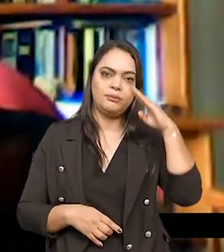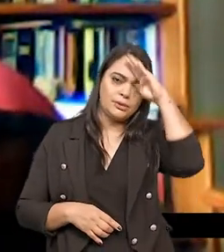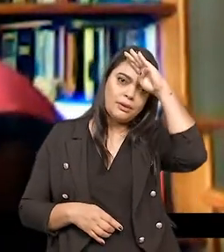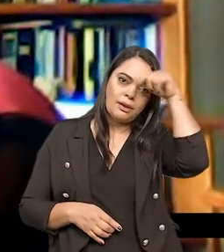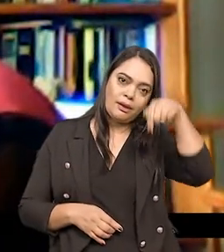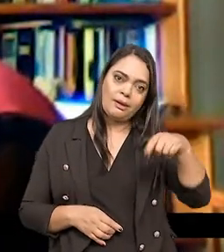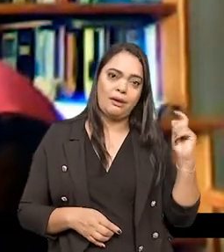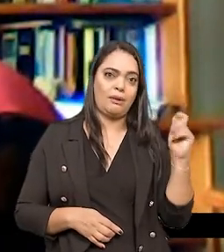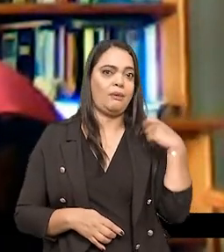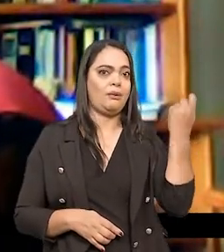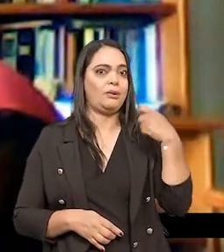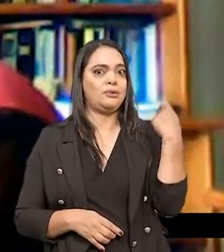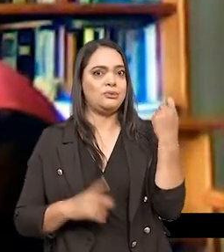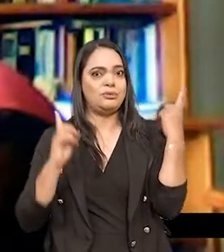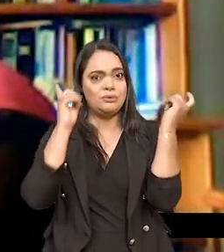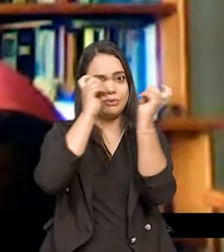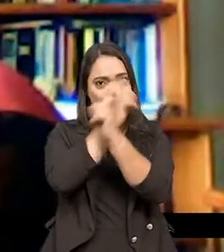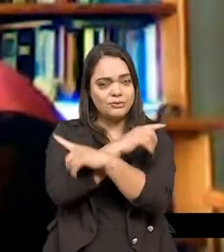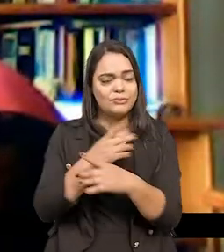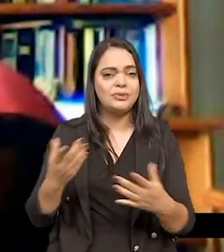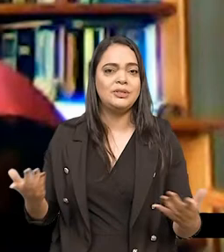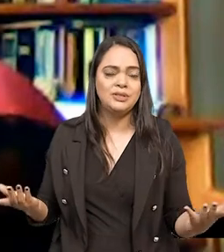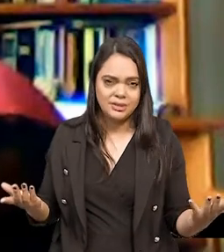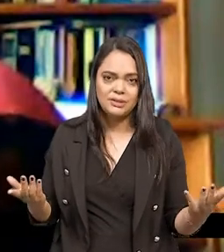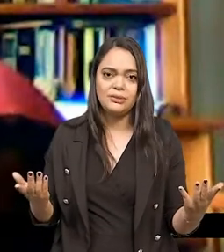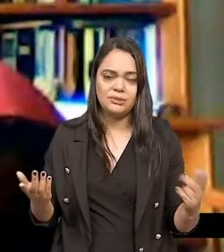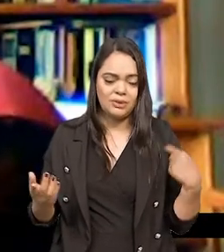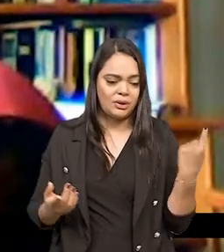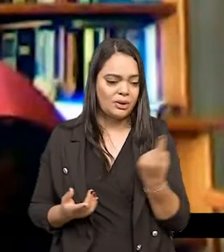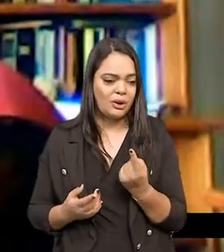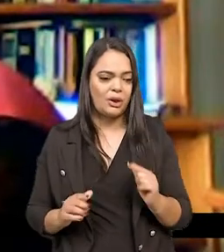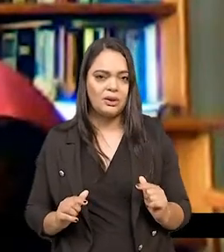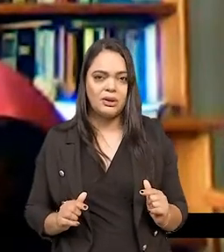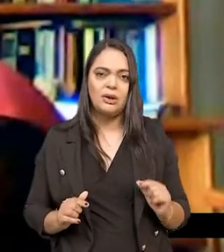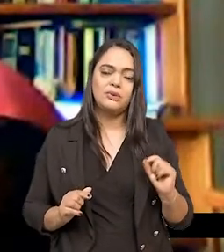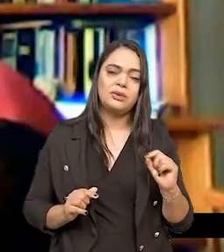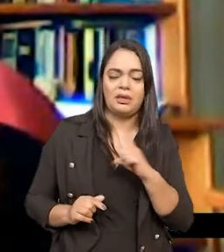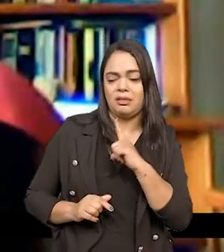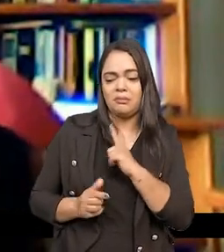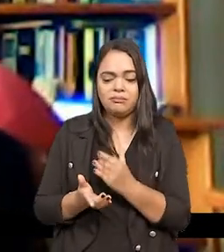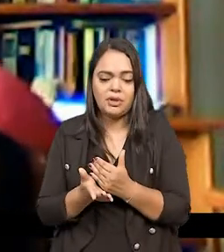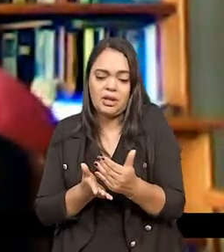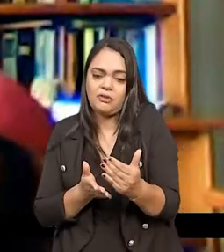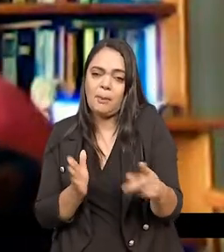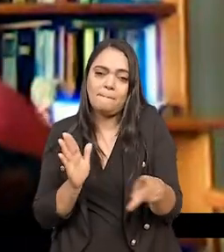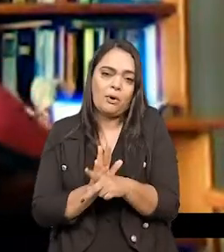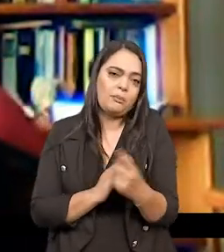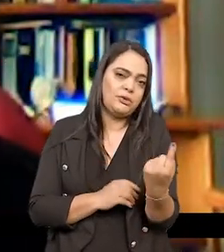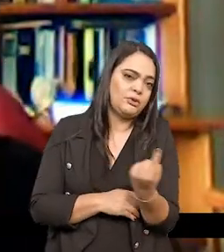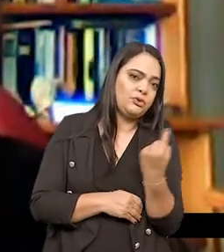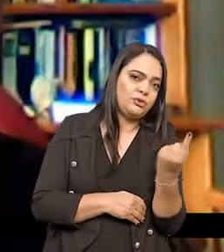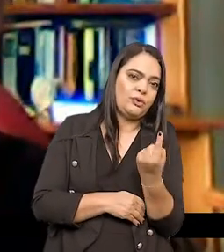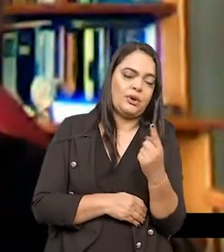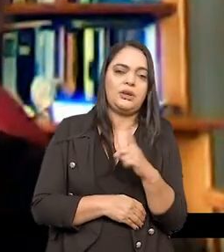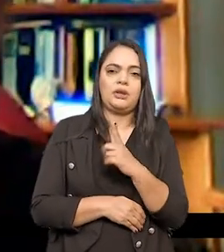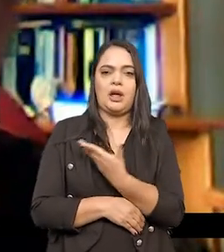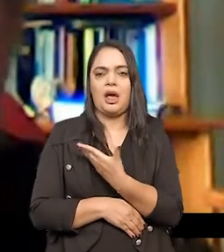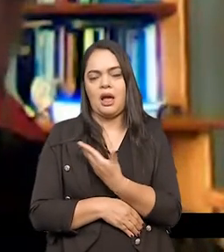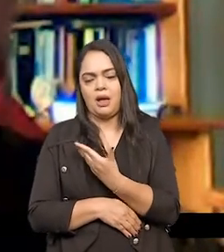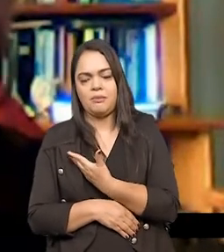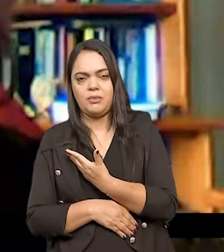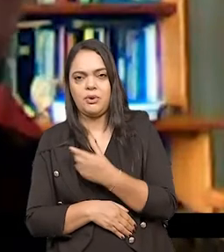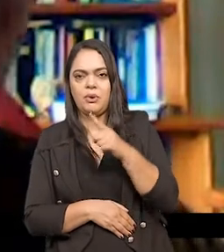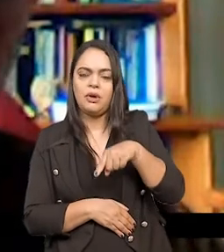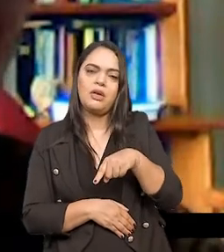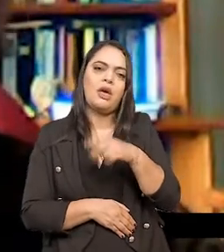Então, sobra, e eu estou muito por essa ainda, para iniciativas individuais, né? Tu tem uma amiga que é professora na escola tal, vamos